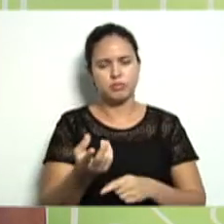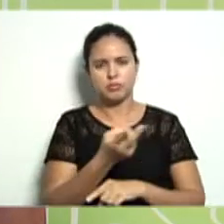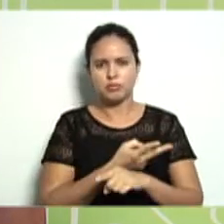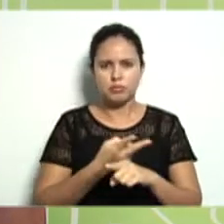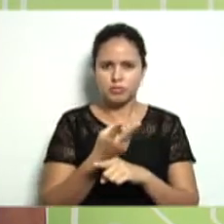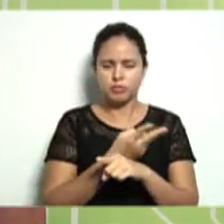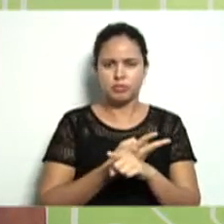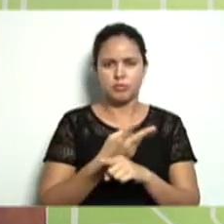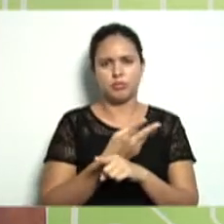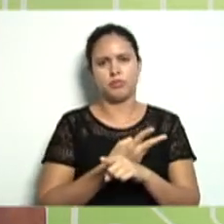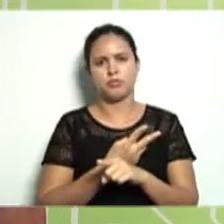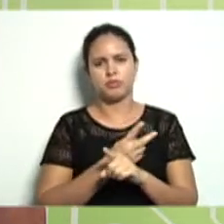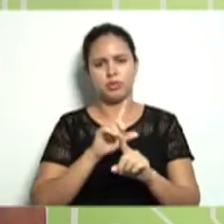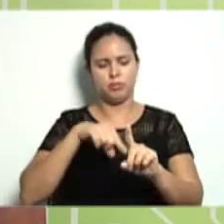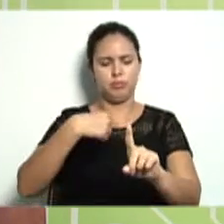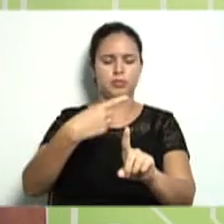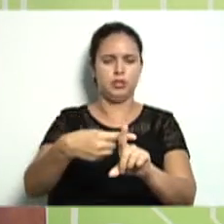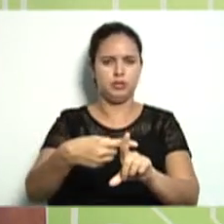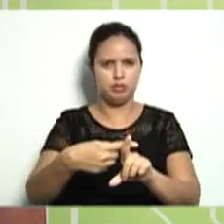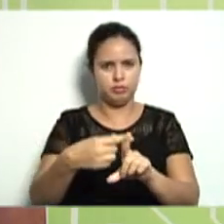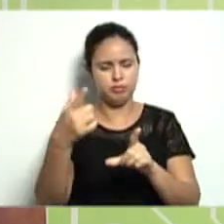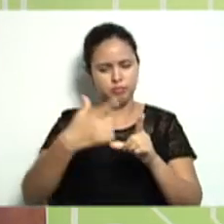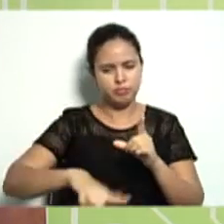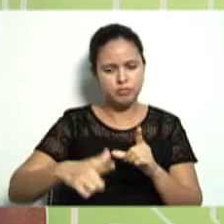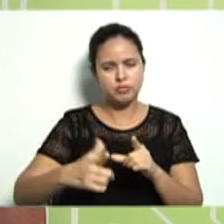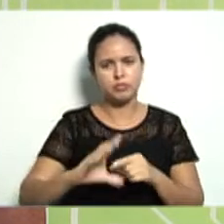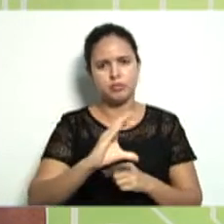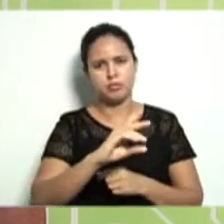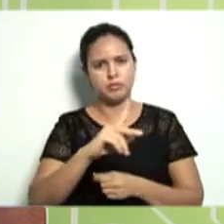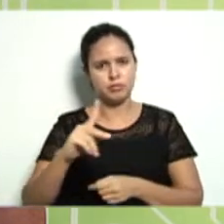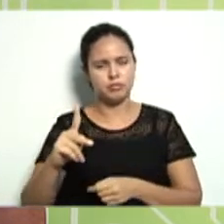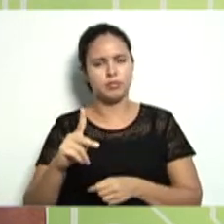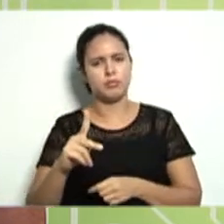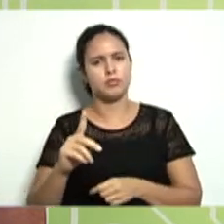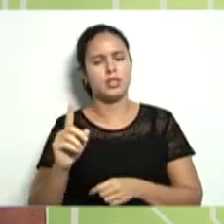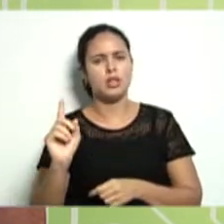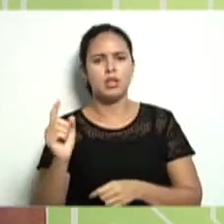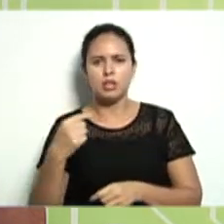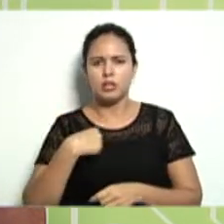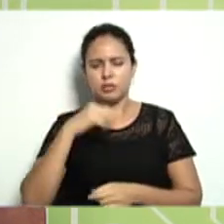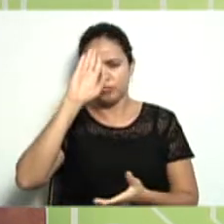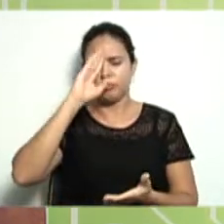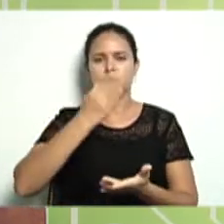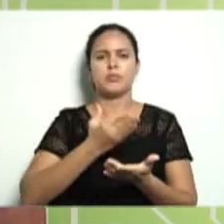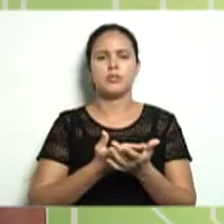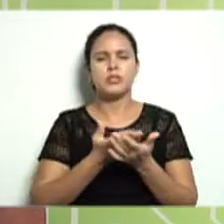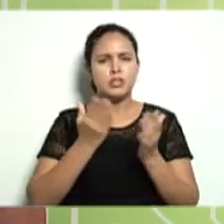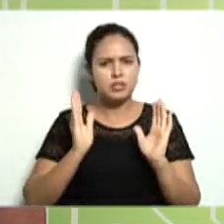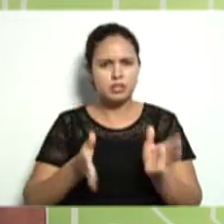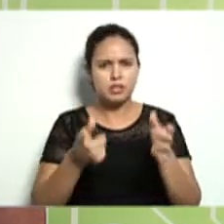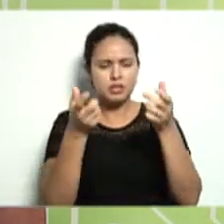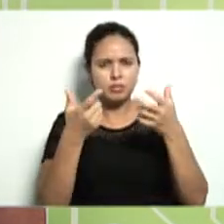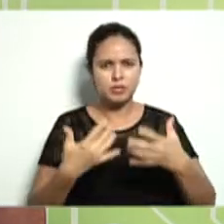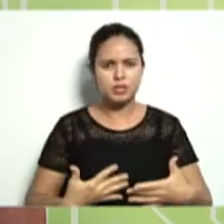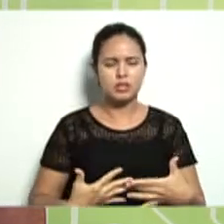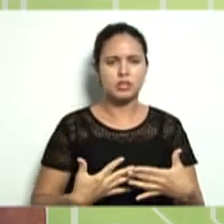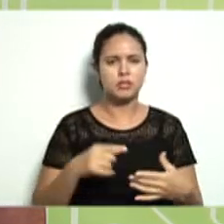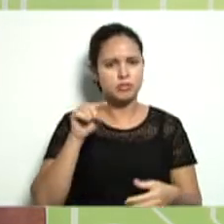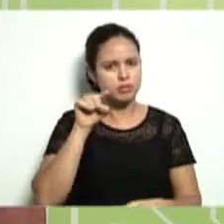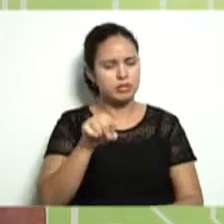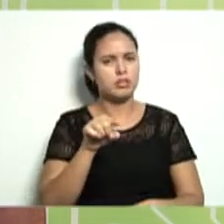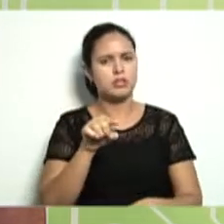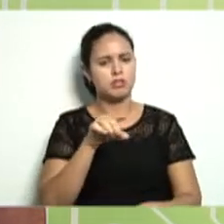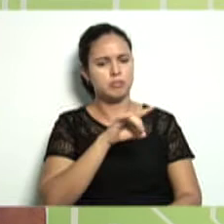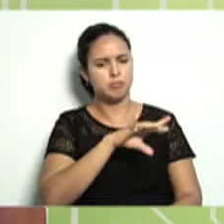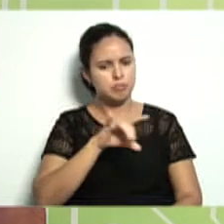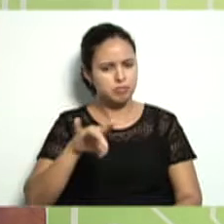buscando potencializar as ações da cooperativa. E eu acredito aí, como eu já falei anteriormente, vocês